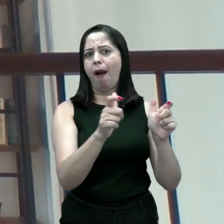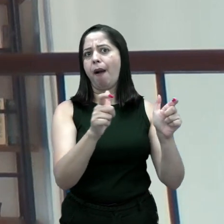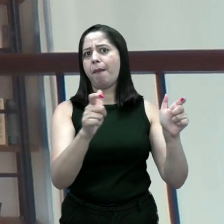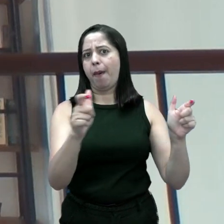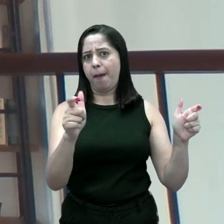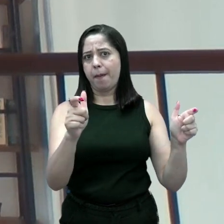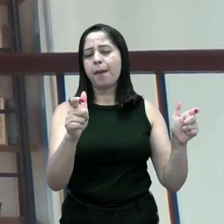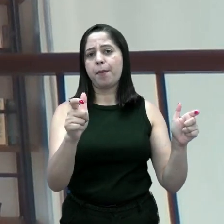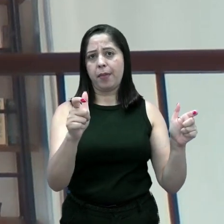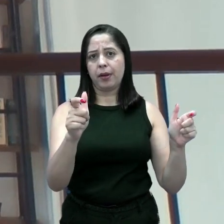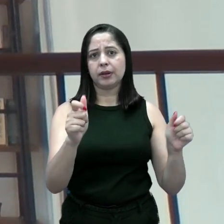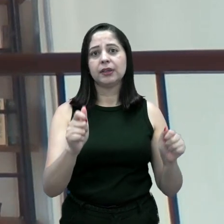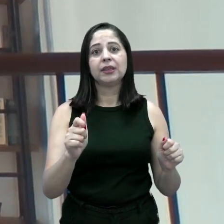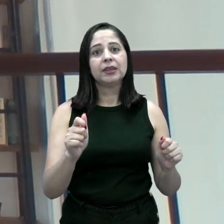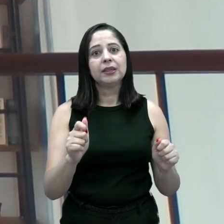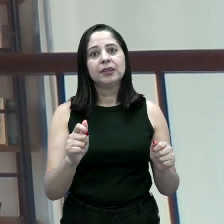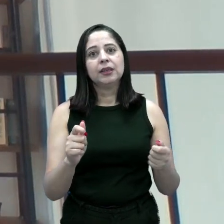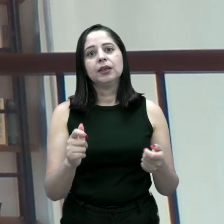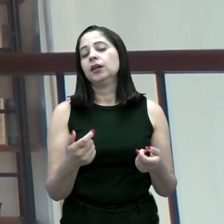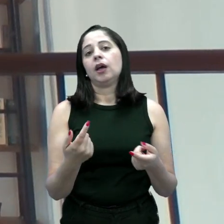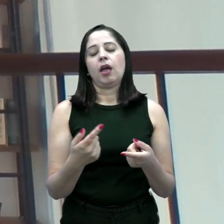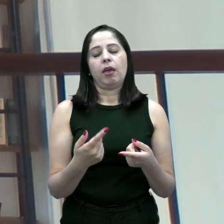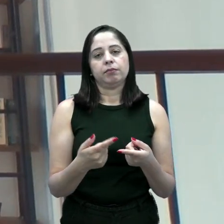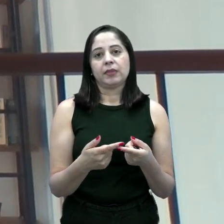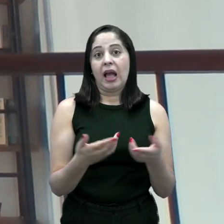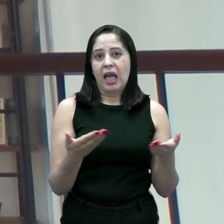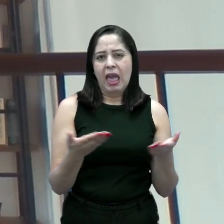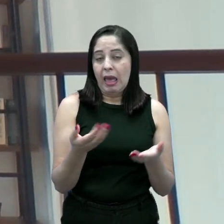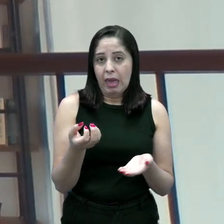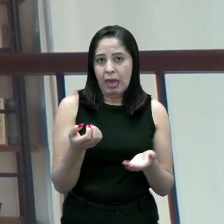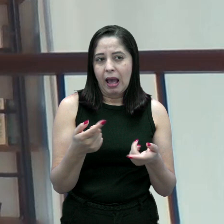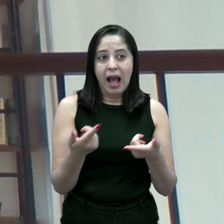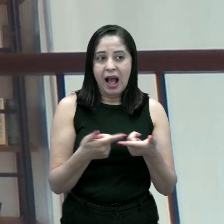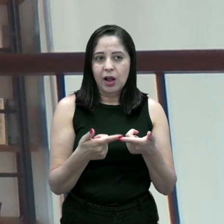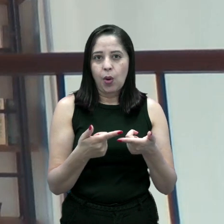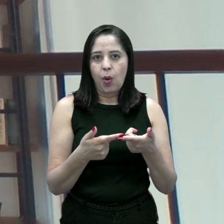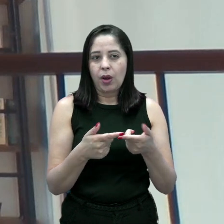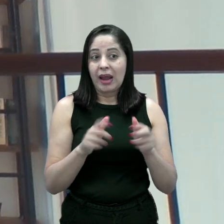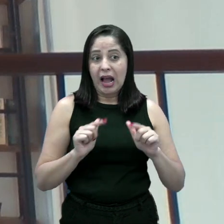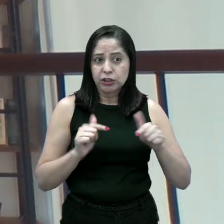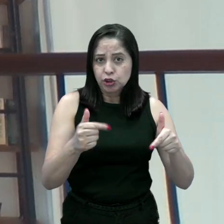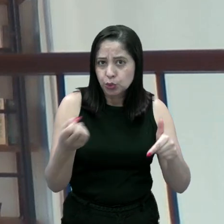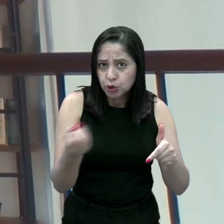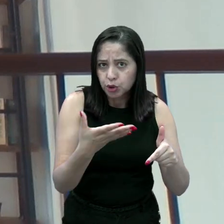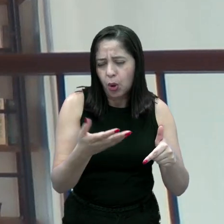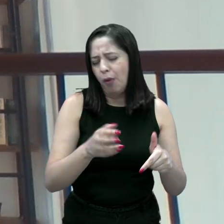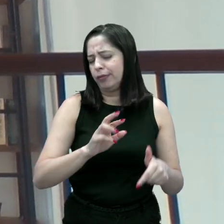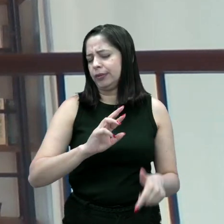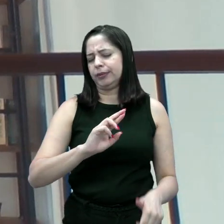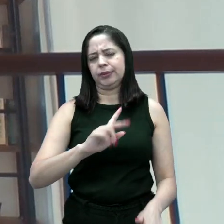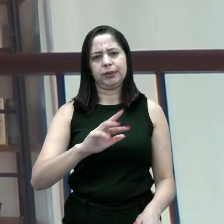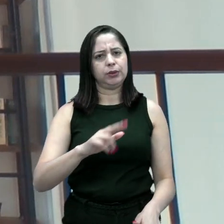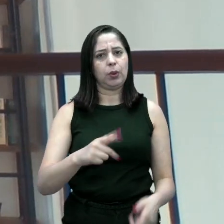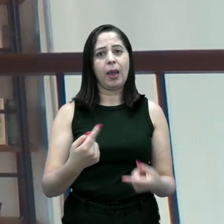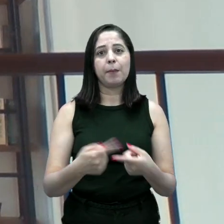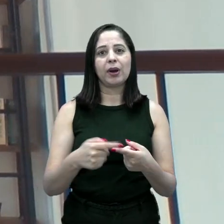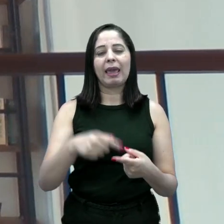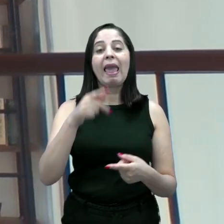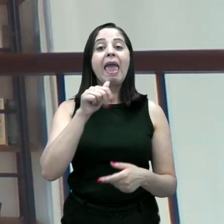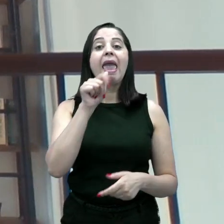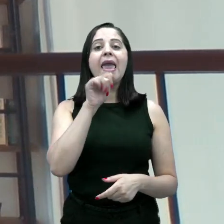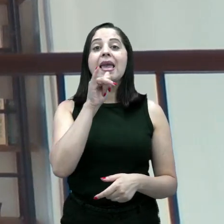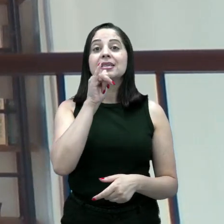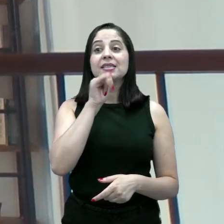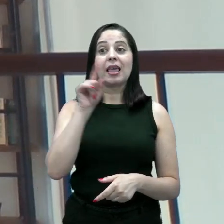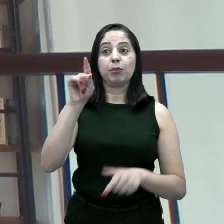desses deslocamentos, que não é algo novo, né? Quando a gente pensa aí na questão até de Israel, né? A